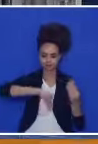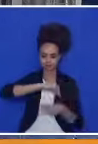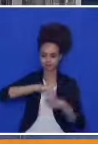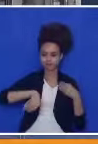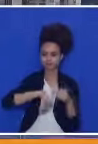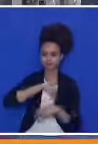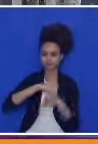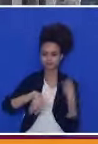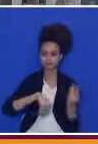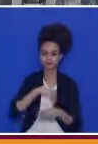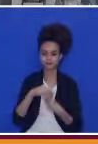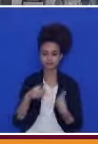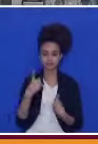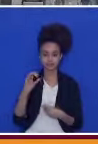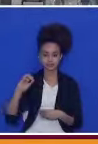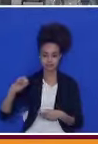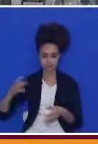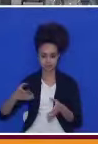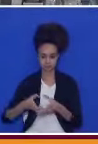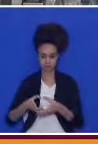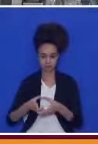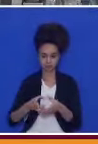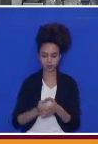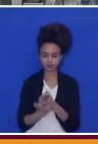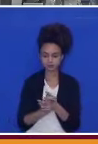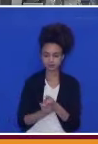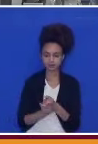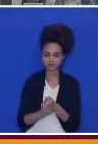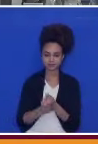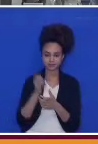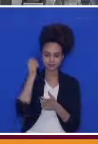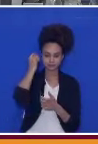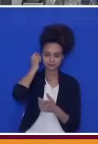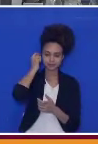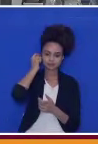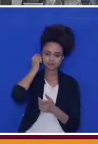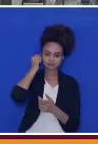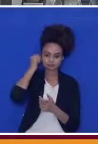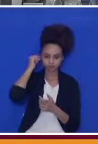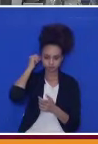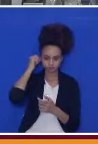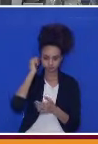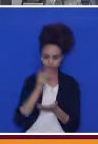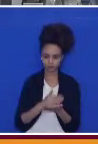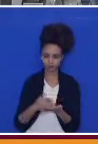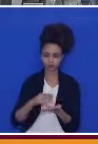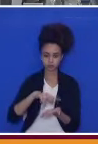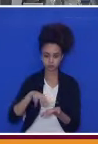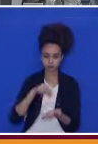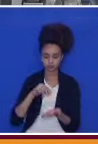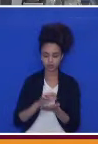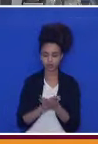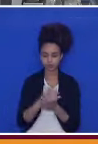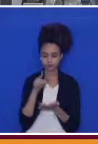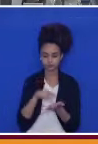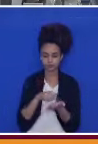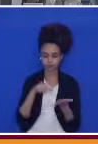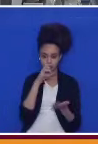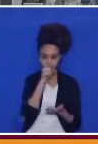Globo carregado, embaralhando 100 bolas numeradas de 01 a 00. Começou o sorteio da